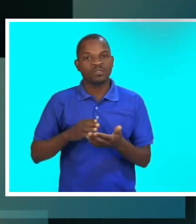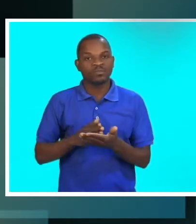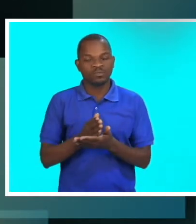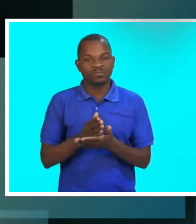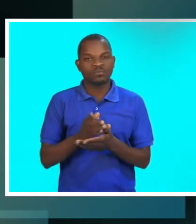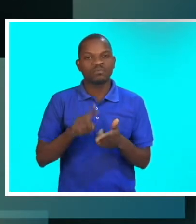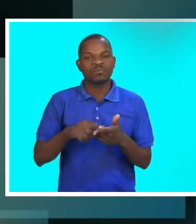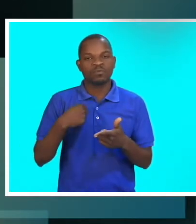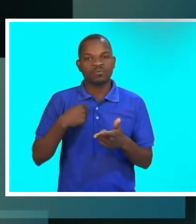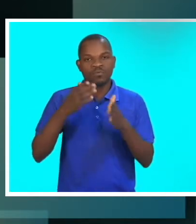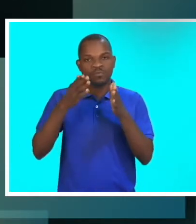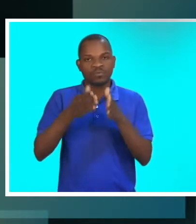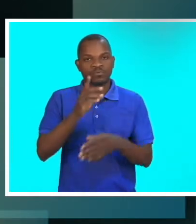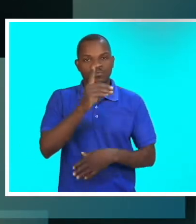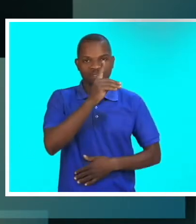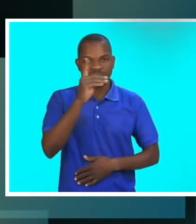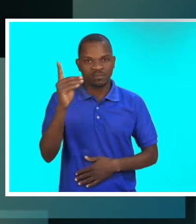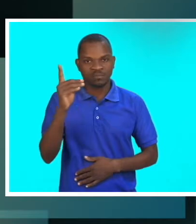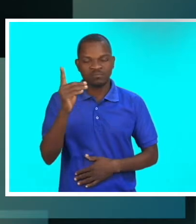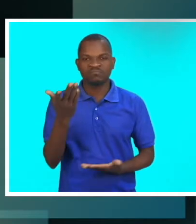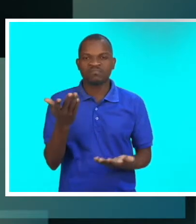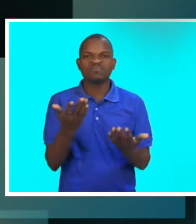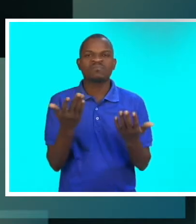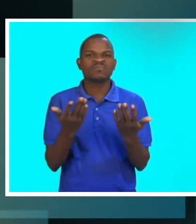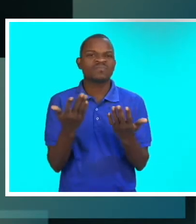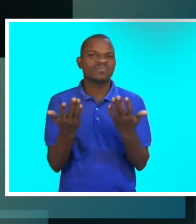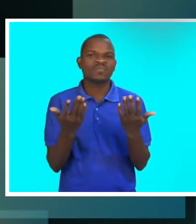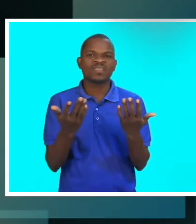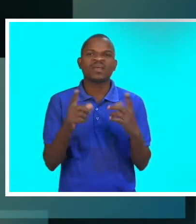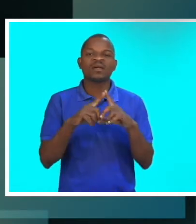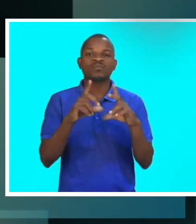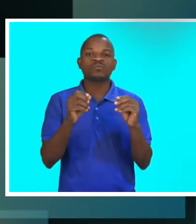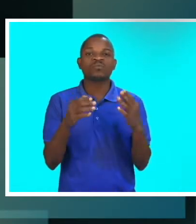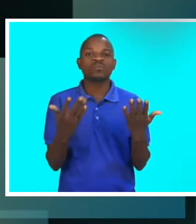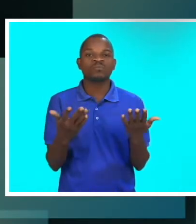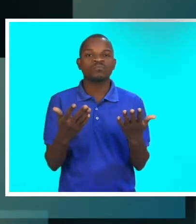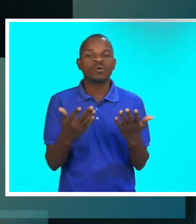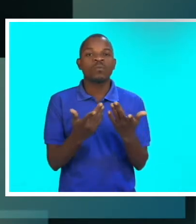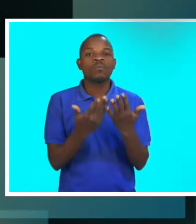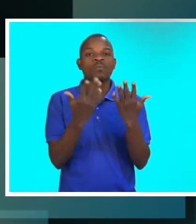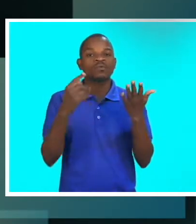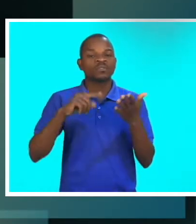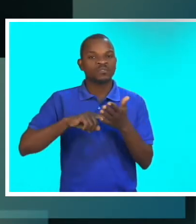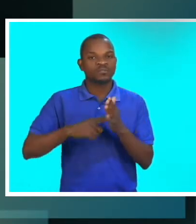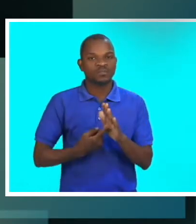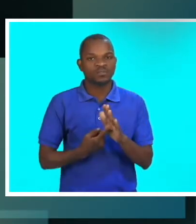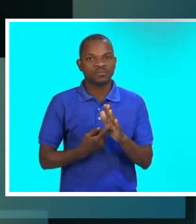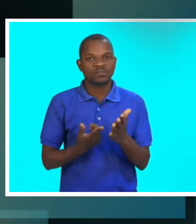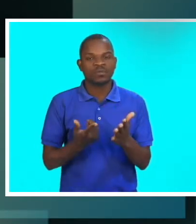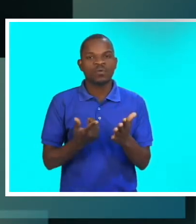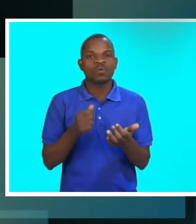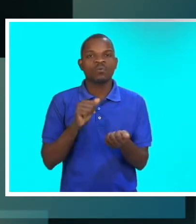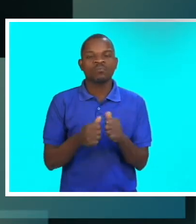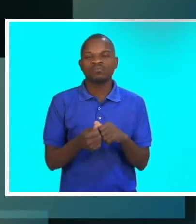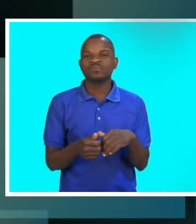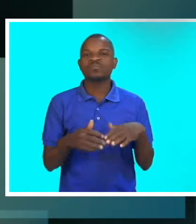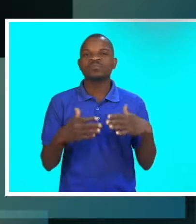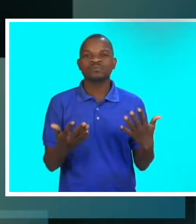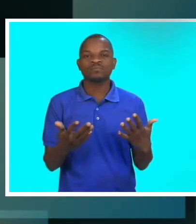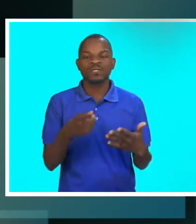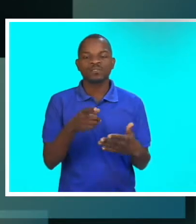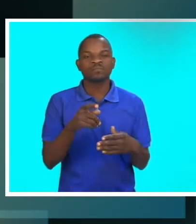simplesmente a maior parte das vezes 111 anos a aplicar o